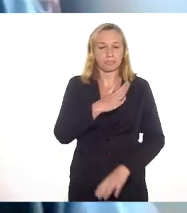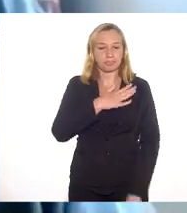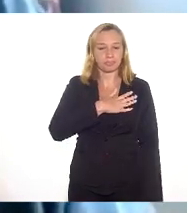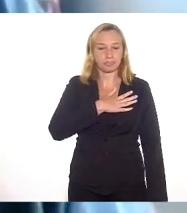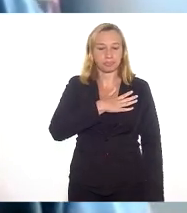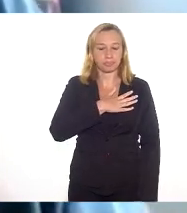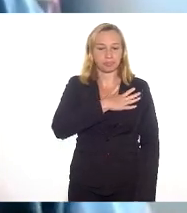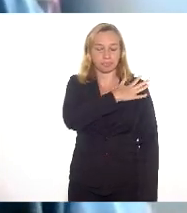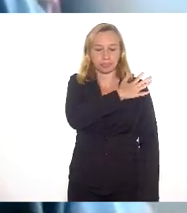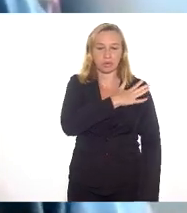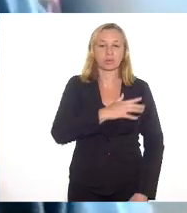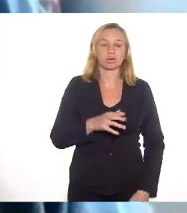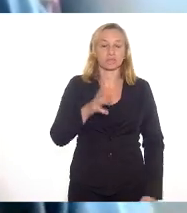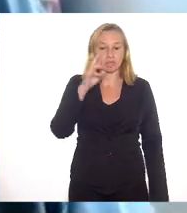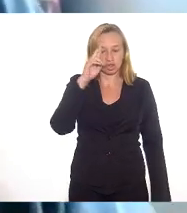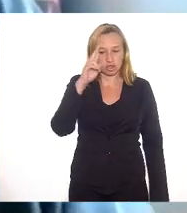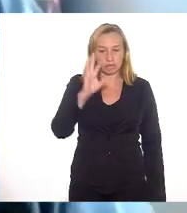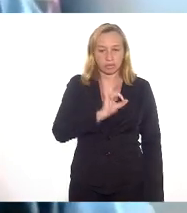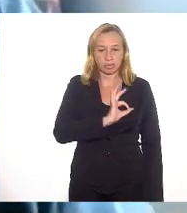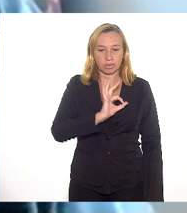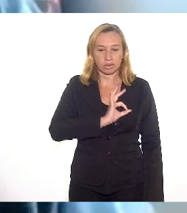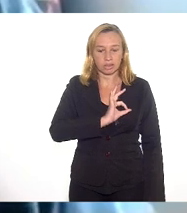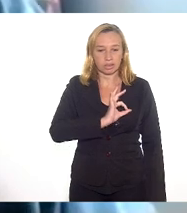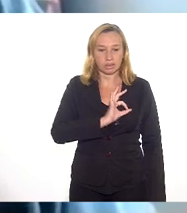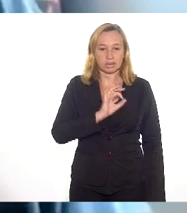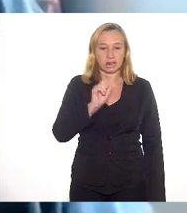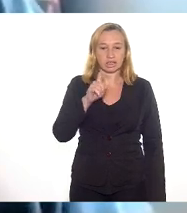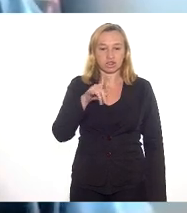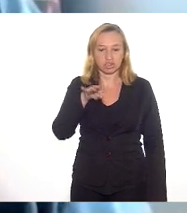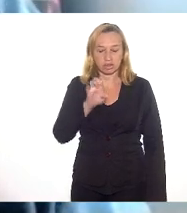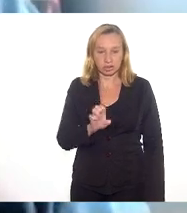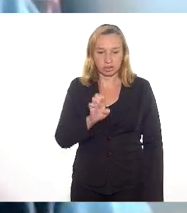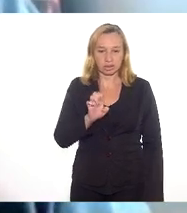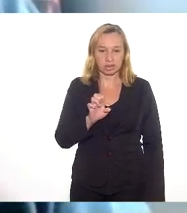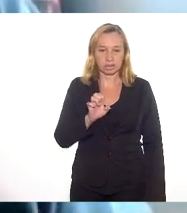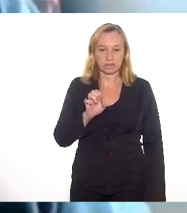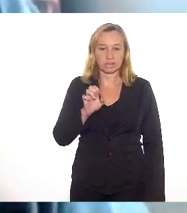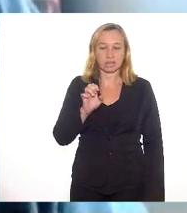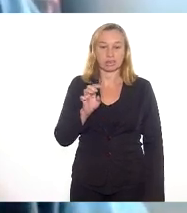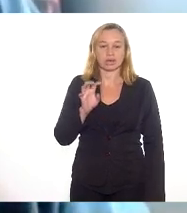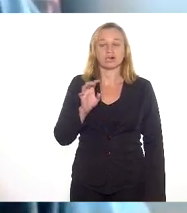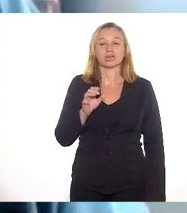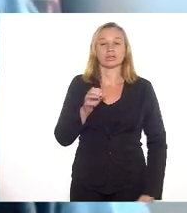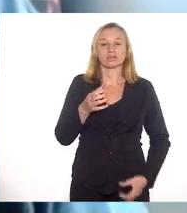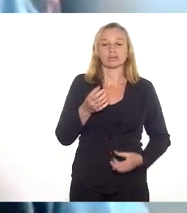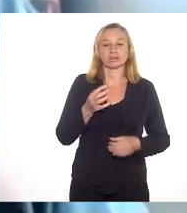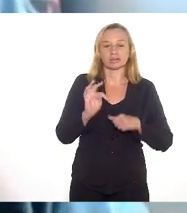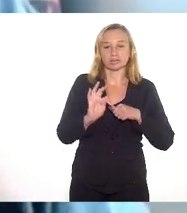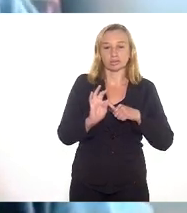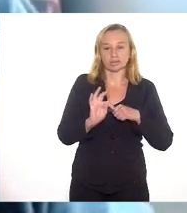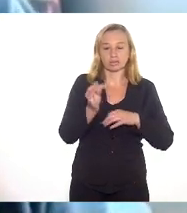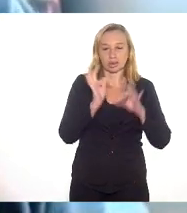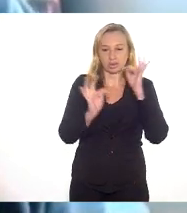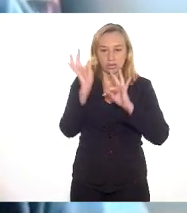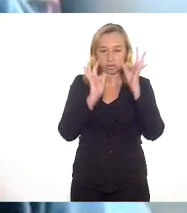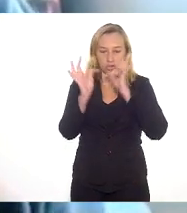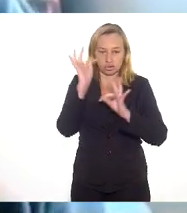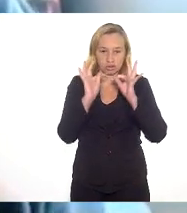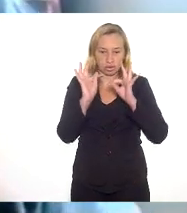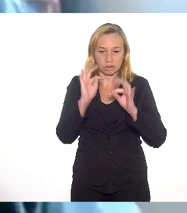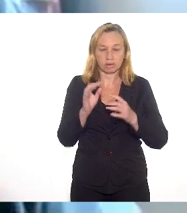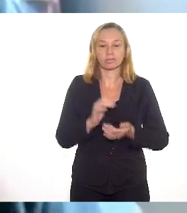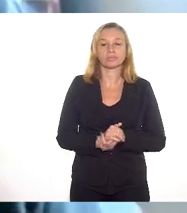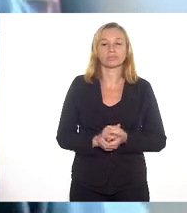José dos Santos, tenente-coronel Alexandre Leite, coordenador de tecnologia, tenente-coronel José Ramos e